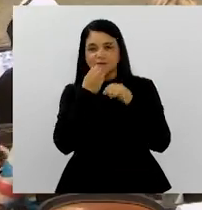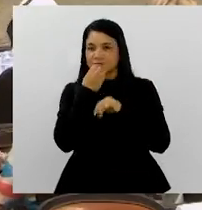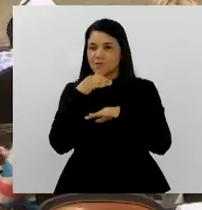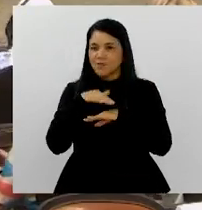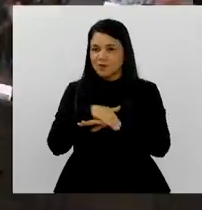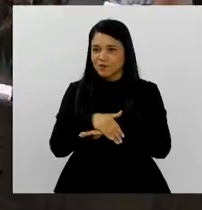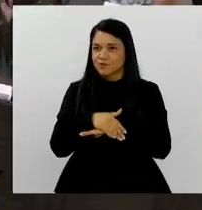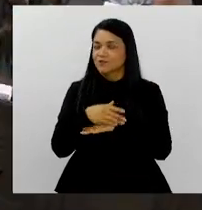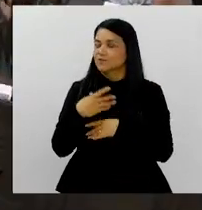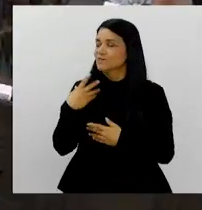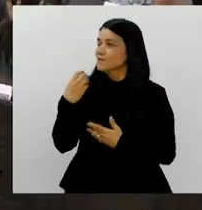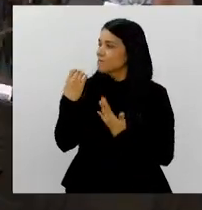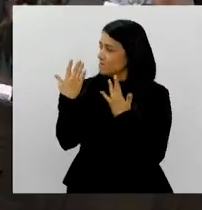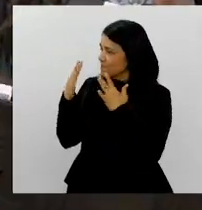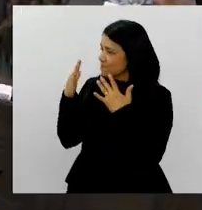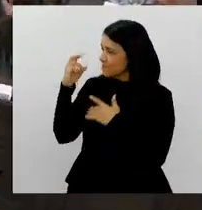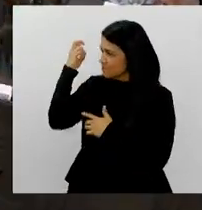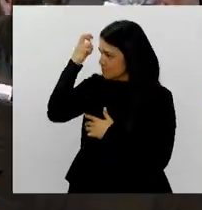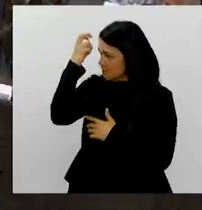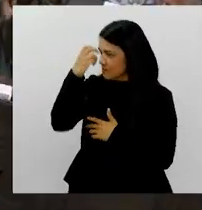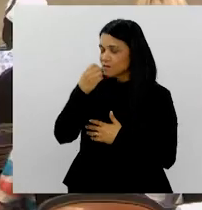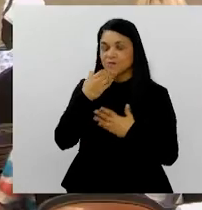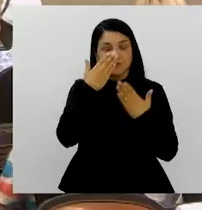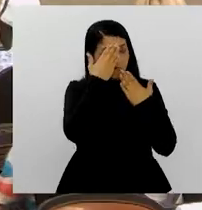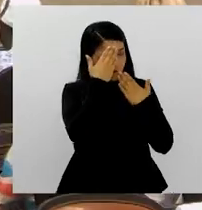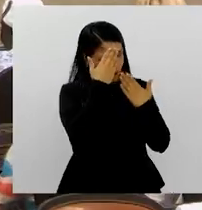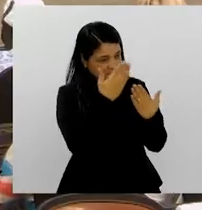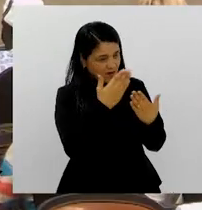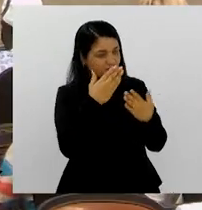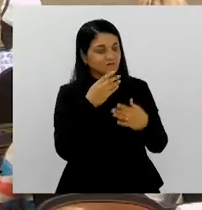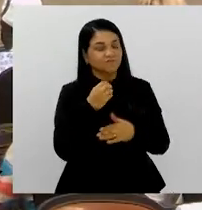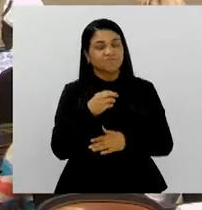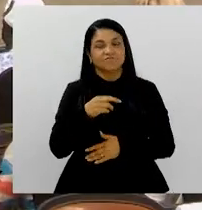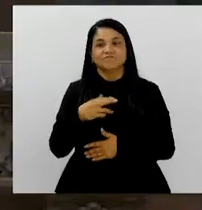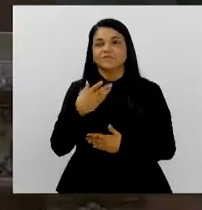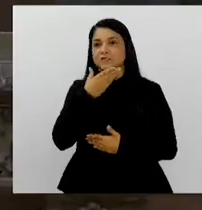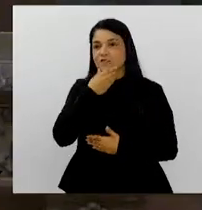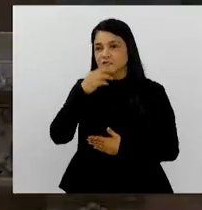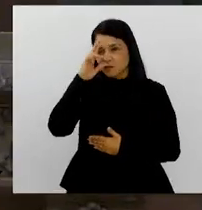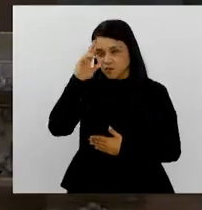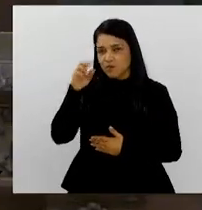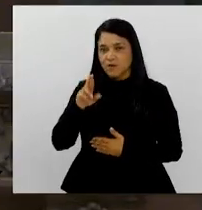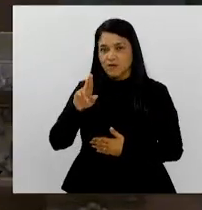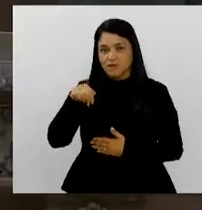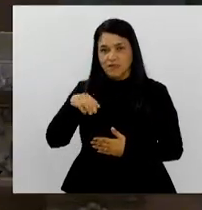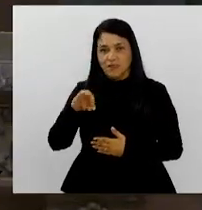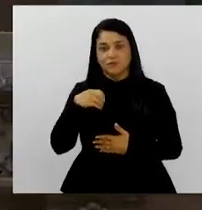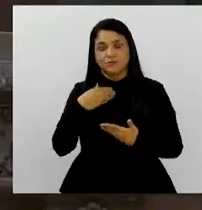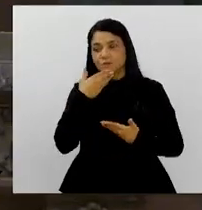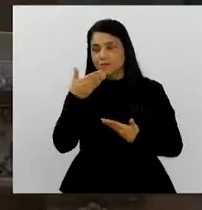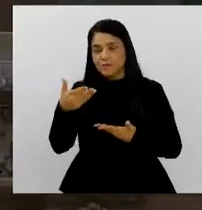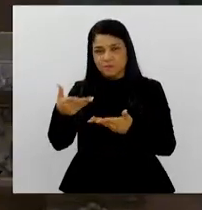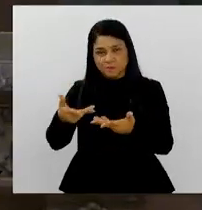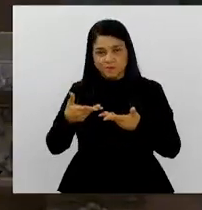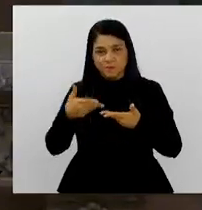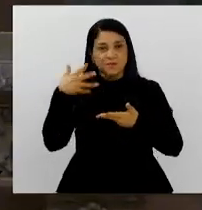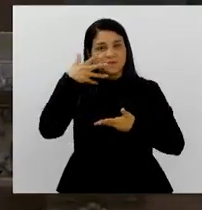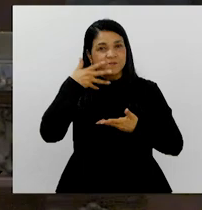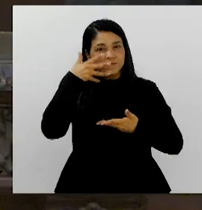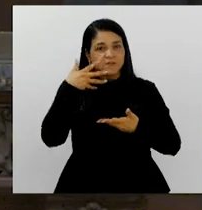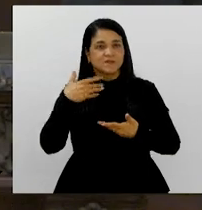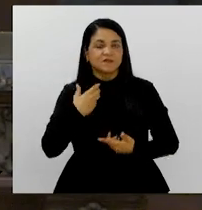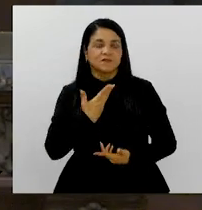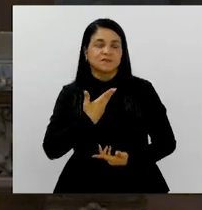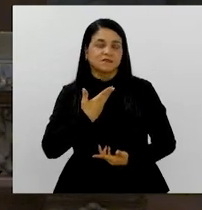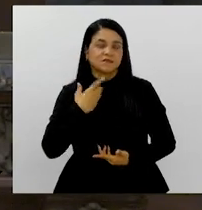senhor vocês. Renato. Peço agora, para fazer uso da palavra, meu querido companheiro, deputado estadual,